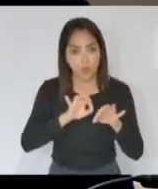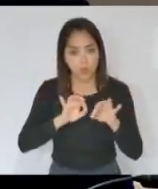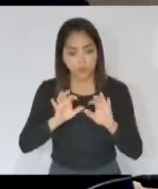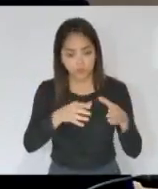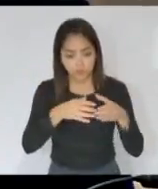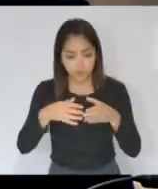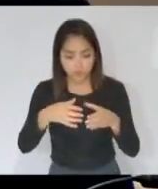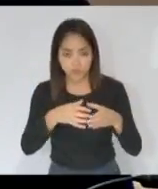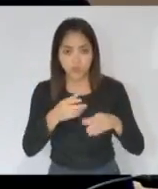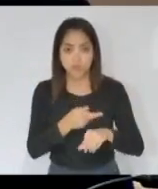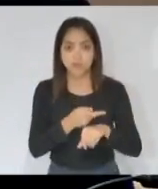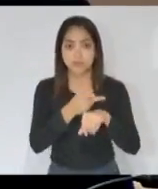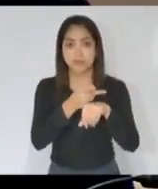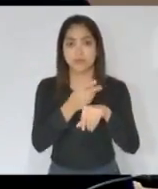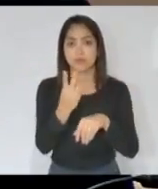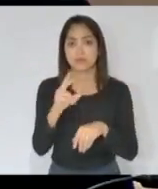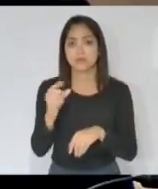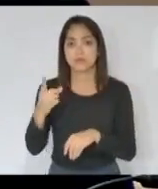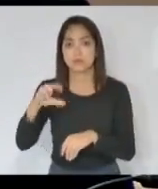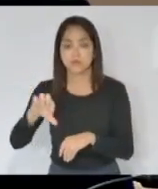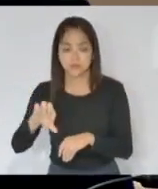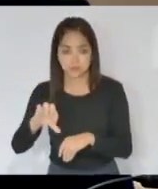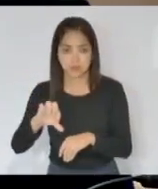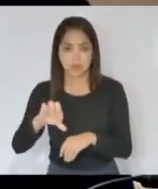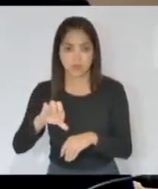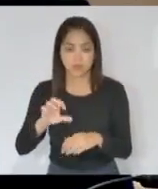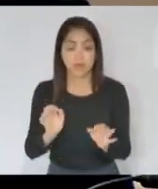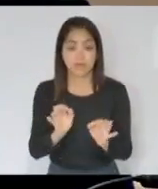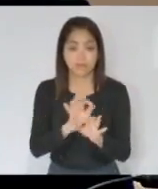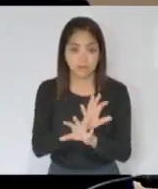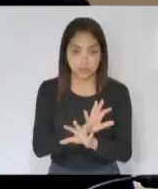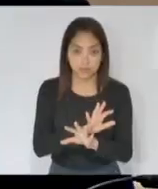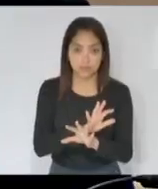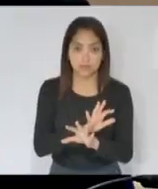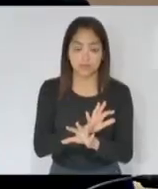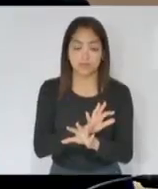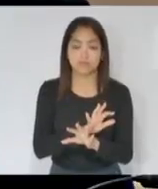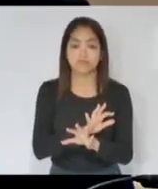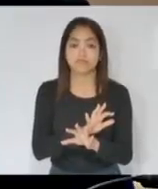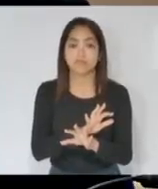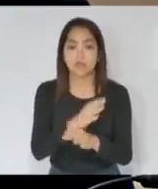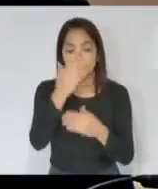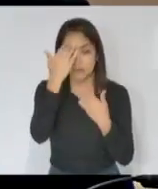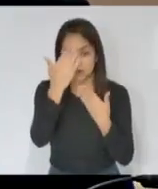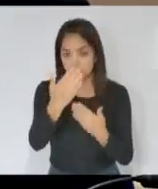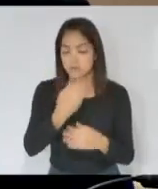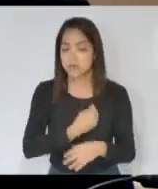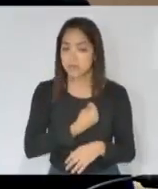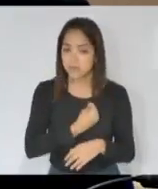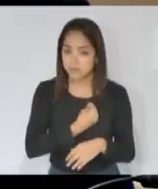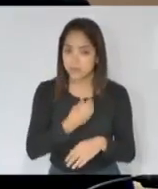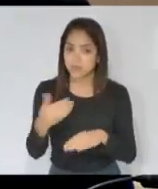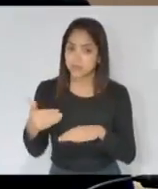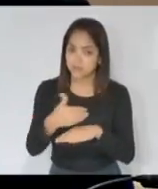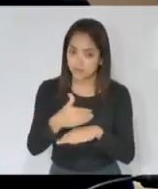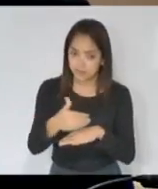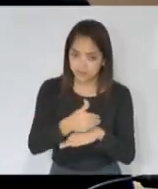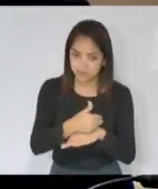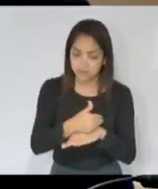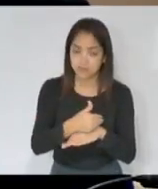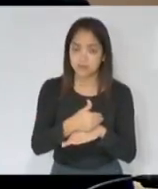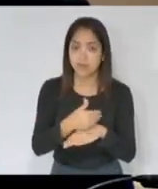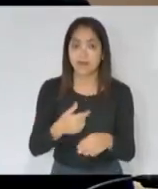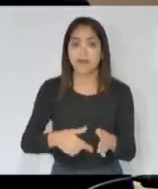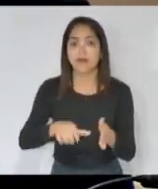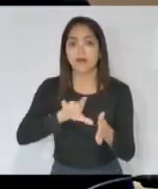certificadas e premiadas 2019. Finalizando, o senhor presidente agradeceu a todos pela presença e, antes de